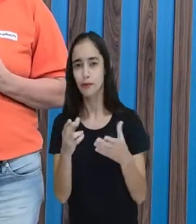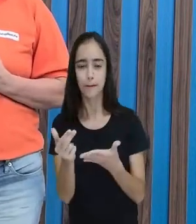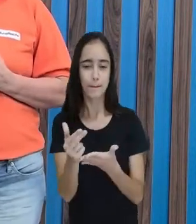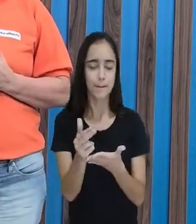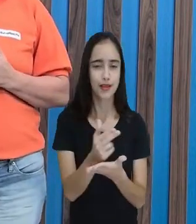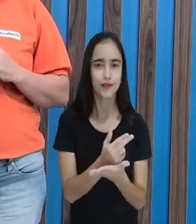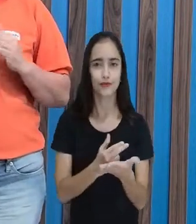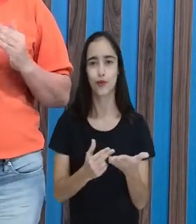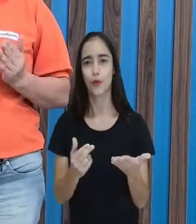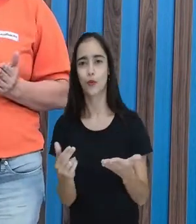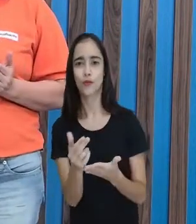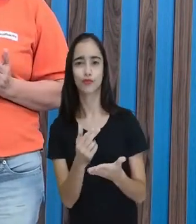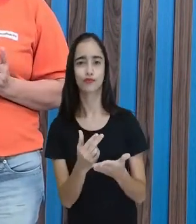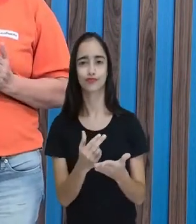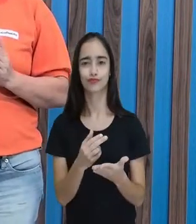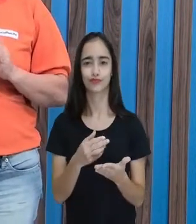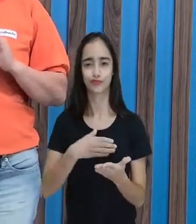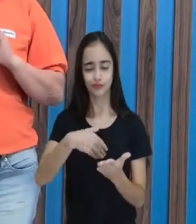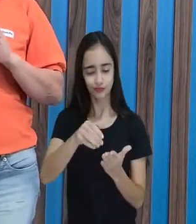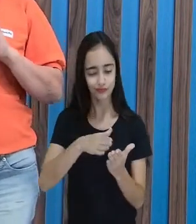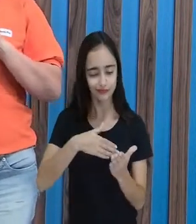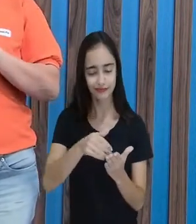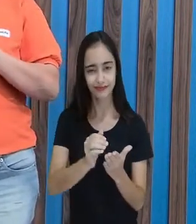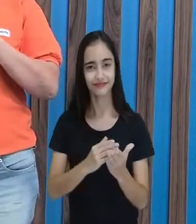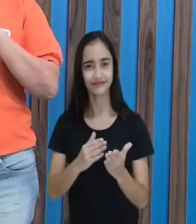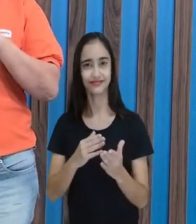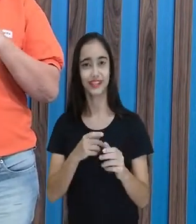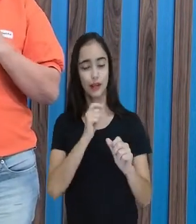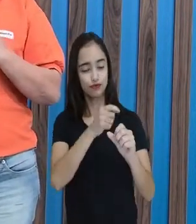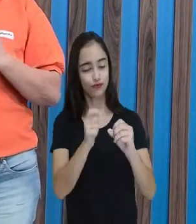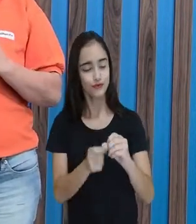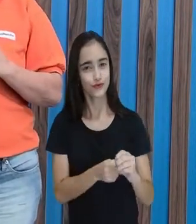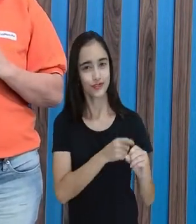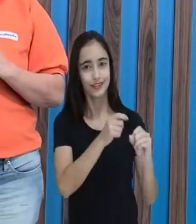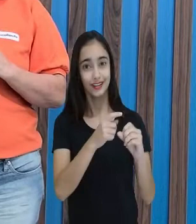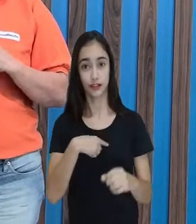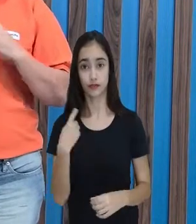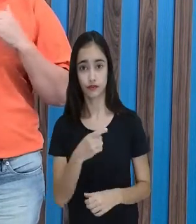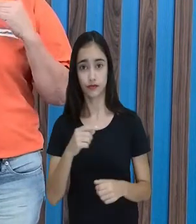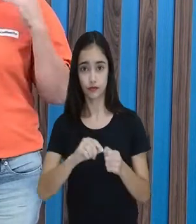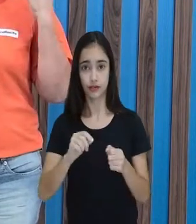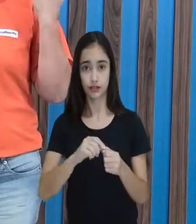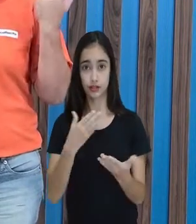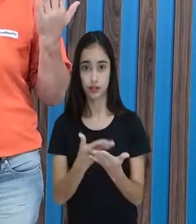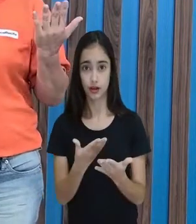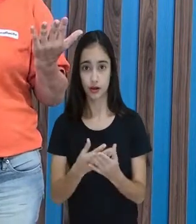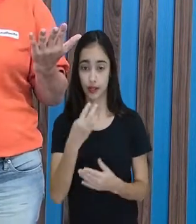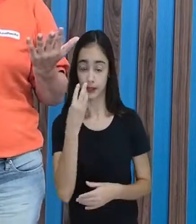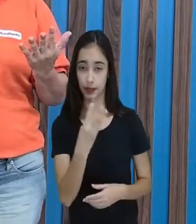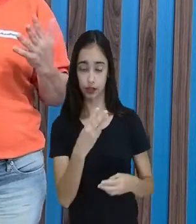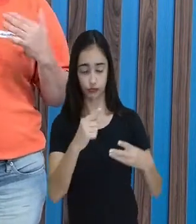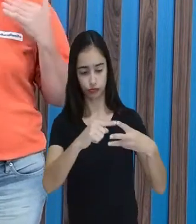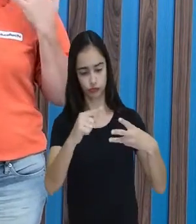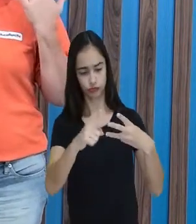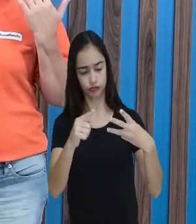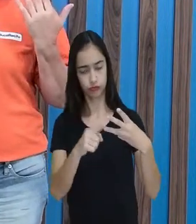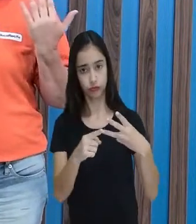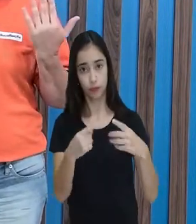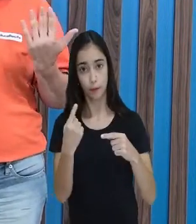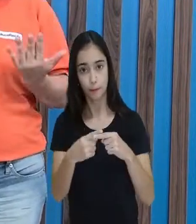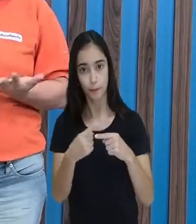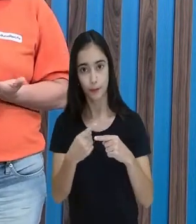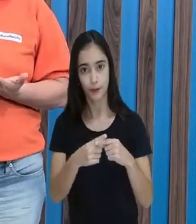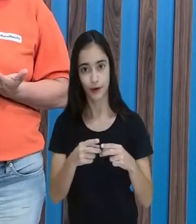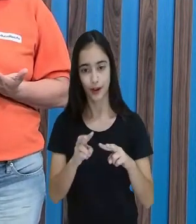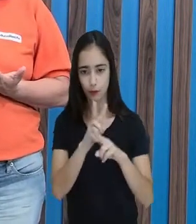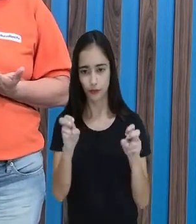A gente vai fazer essa aula em 3 etapas, tá? Porque é um assunto muito vasto, muito interessante,